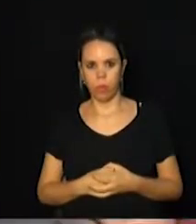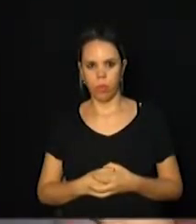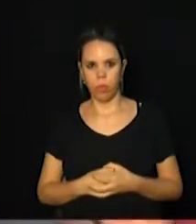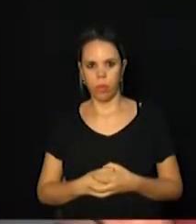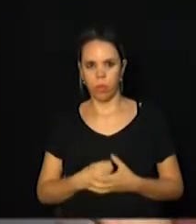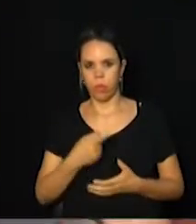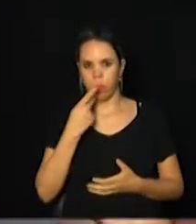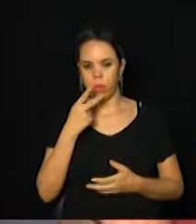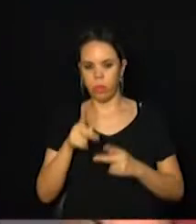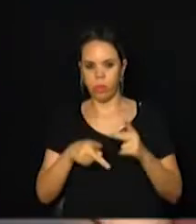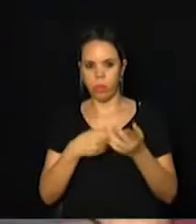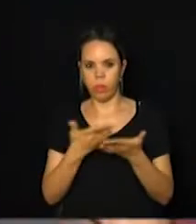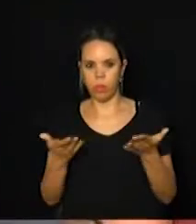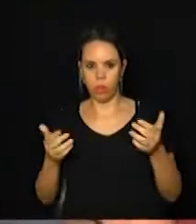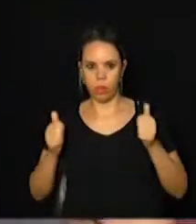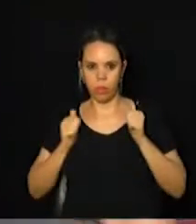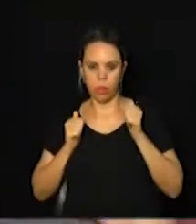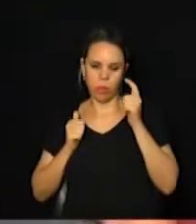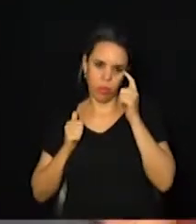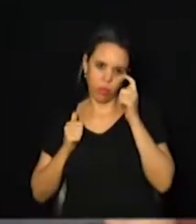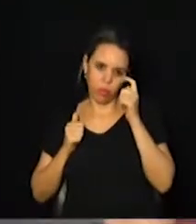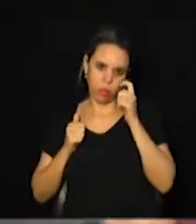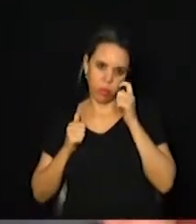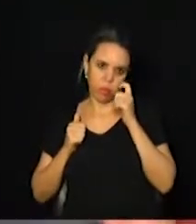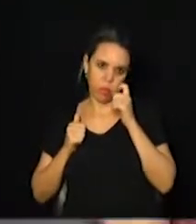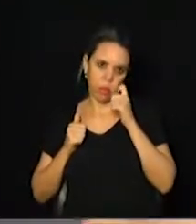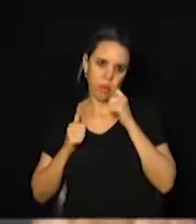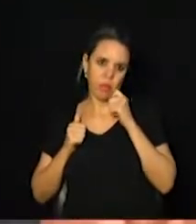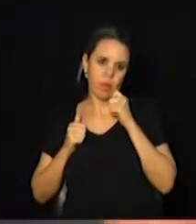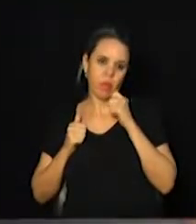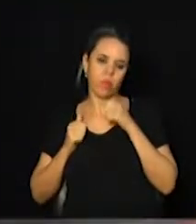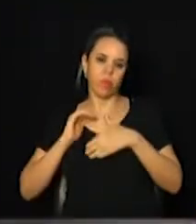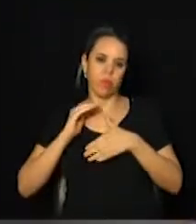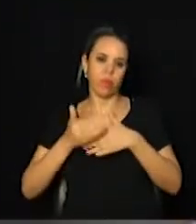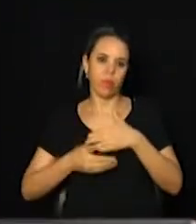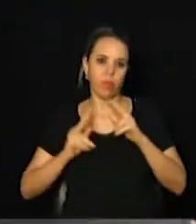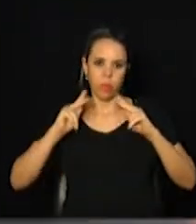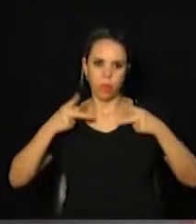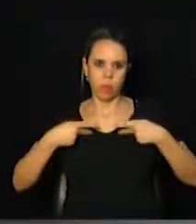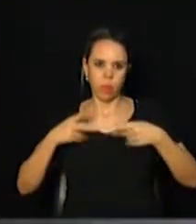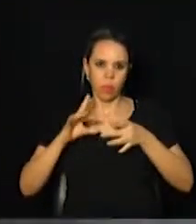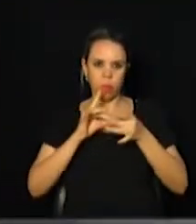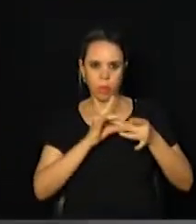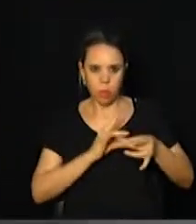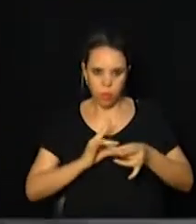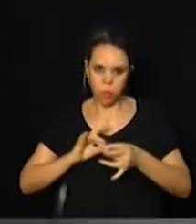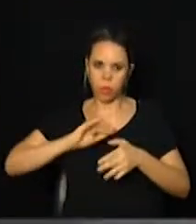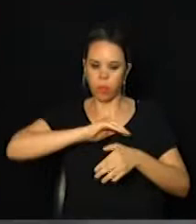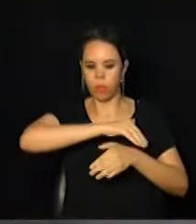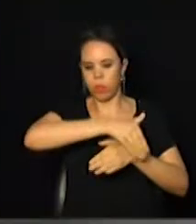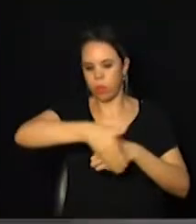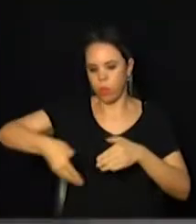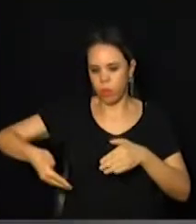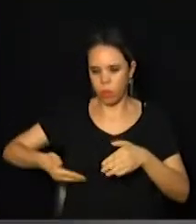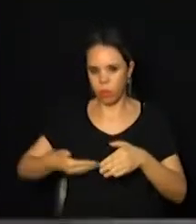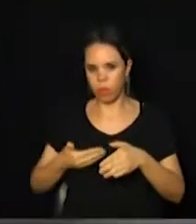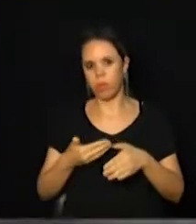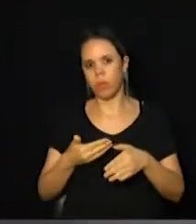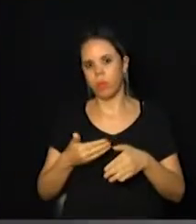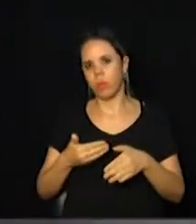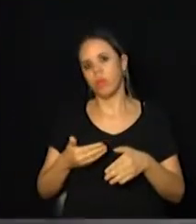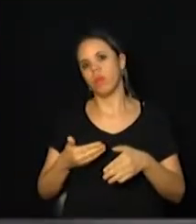a falar para essas pessoas desempregada aí fazer um cinturão é cinturão humano em volta do quarteirão na onde ele mora